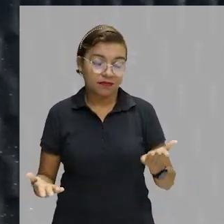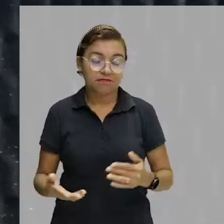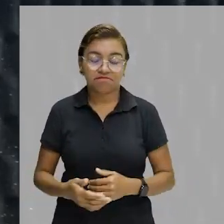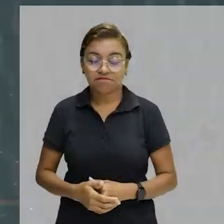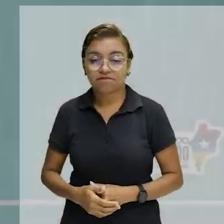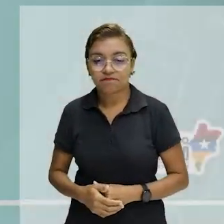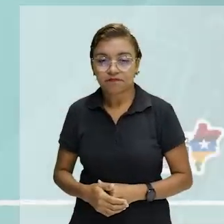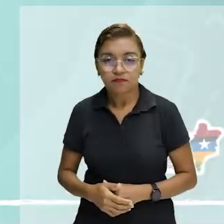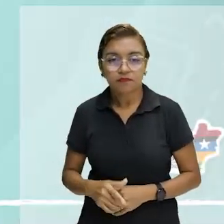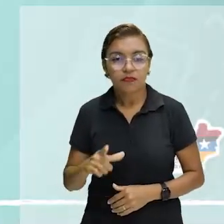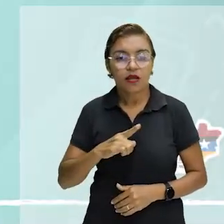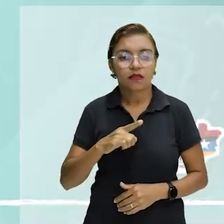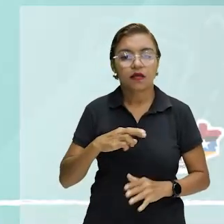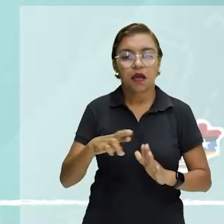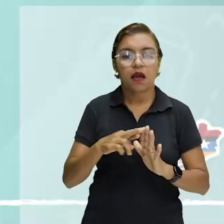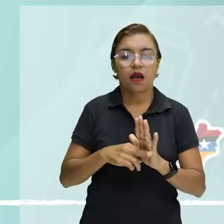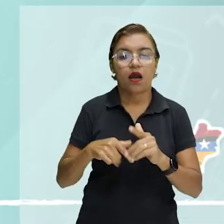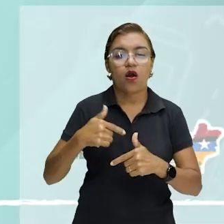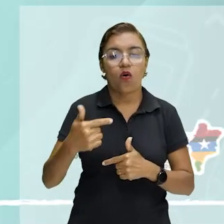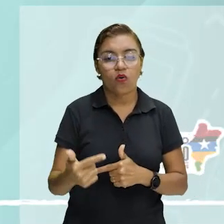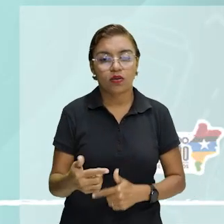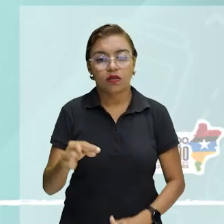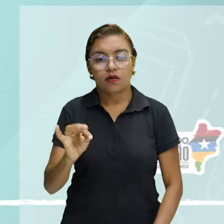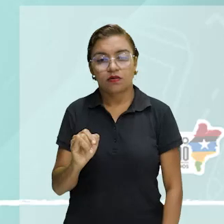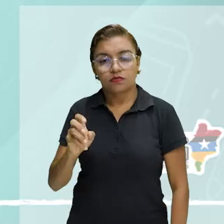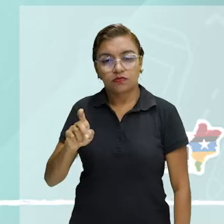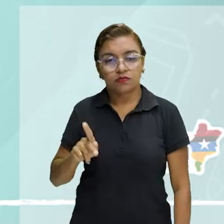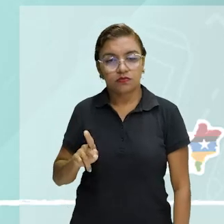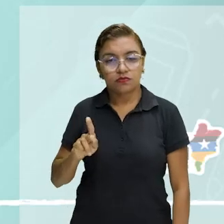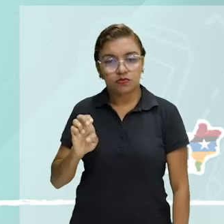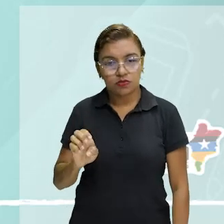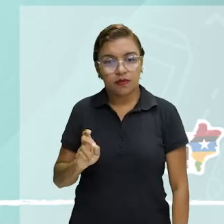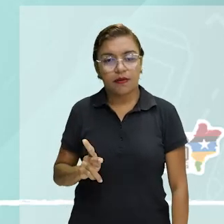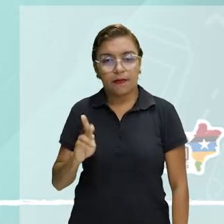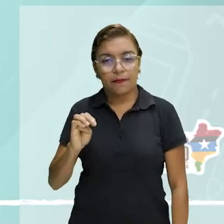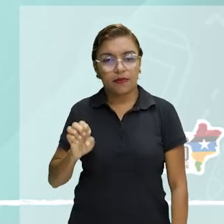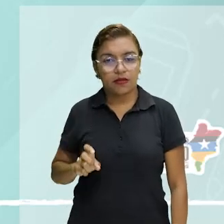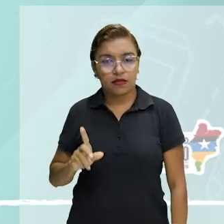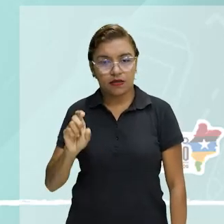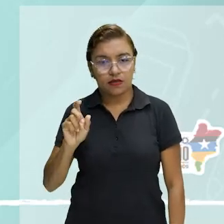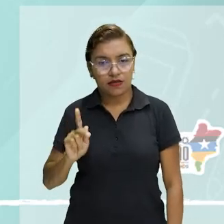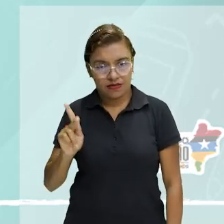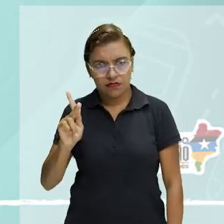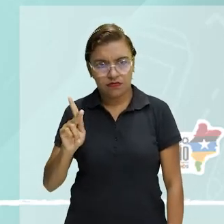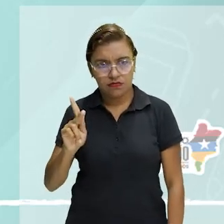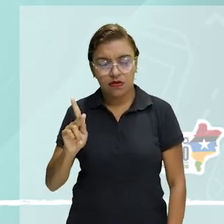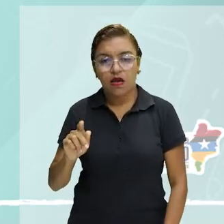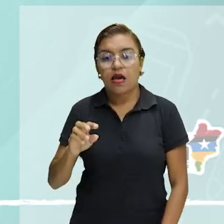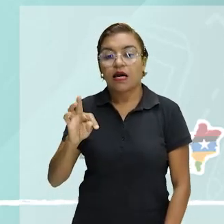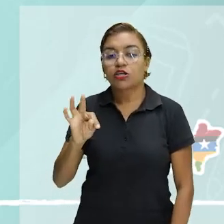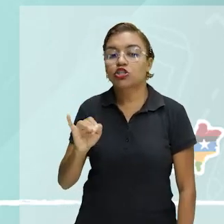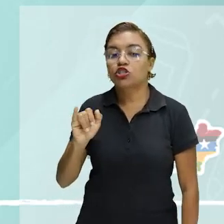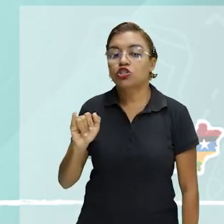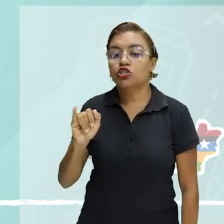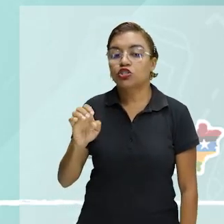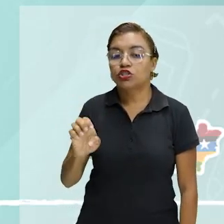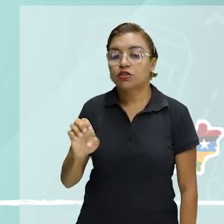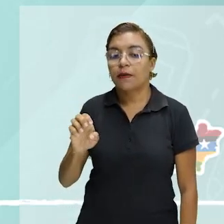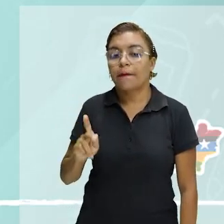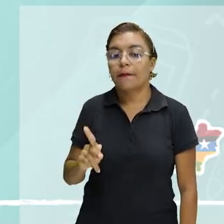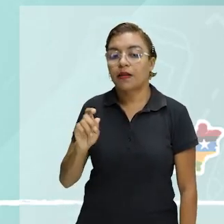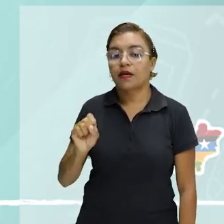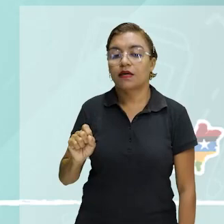certo? Existe outra forma, que é o tie break. O primeiro jogador do time que ganhar 6 pontos, ganha o